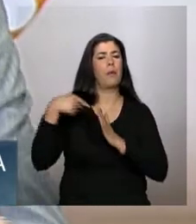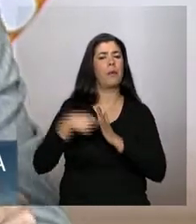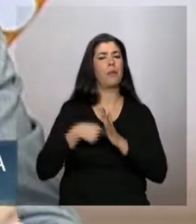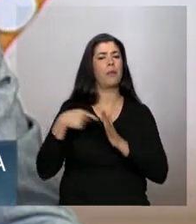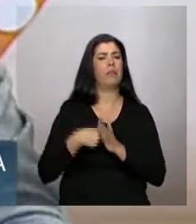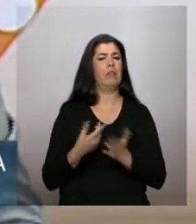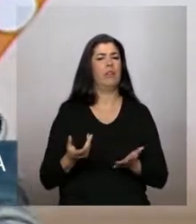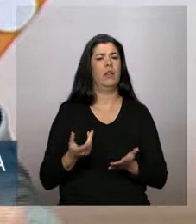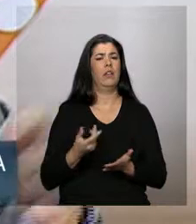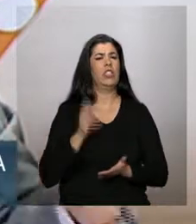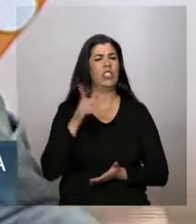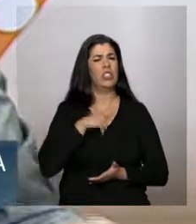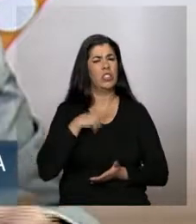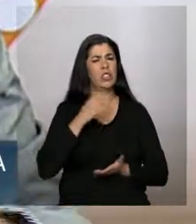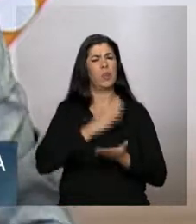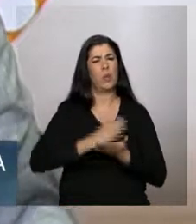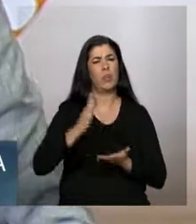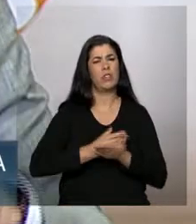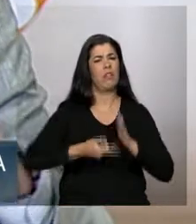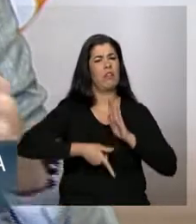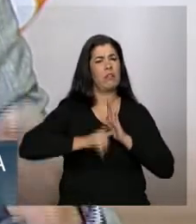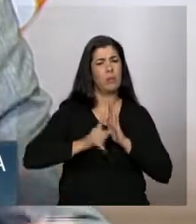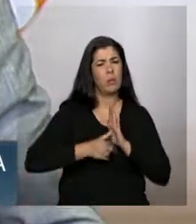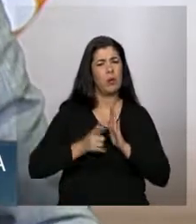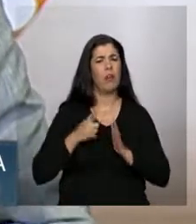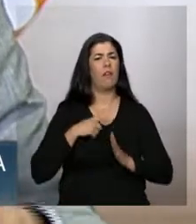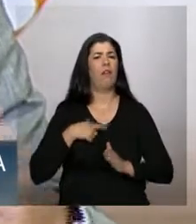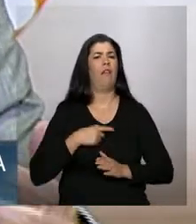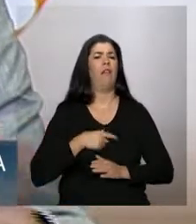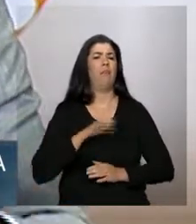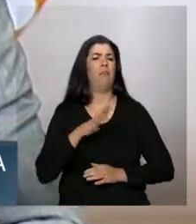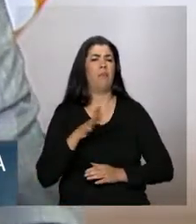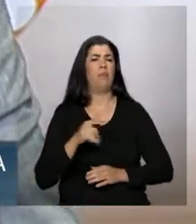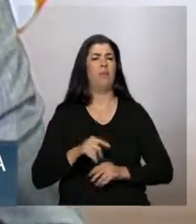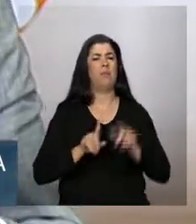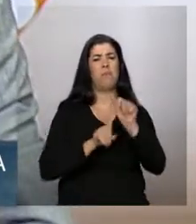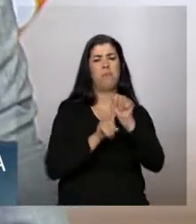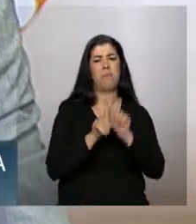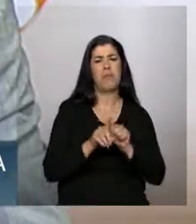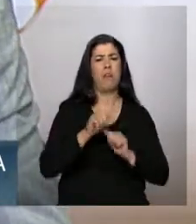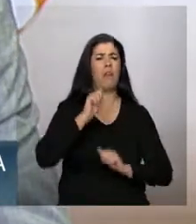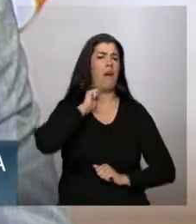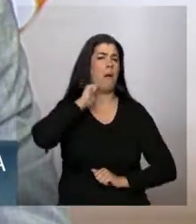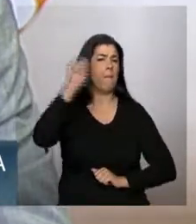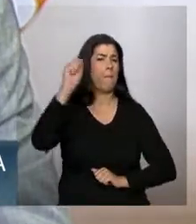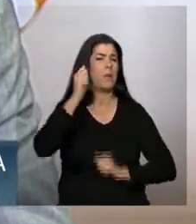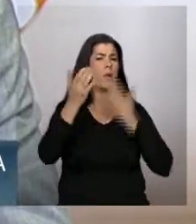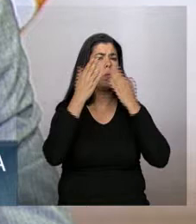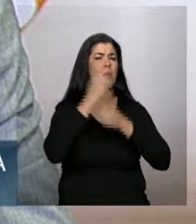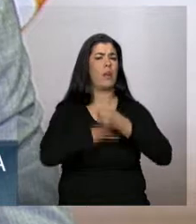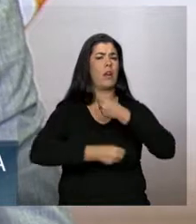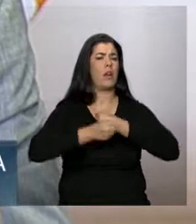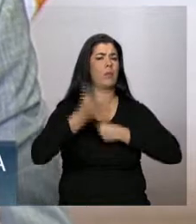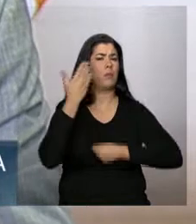não tinha que ter começado a campanha de vacinação no meados de abril, como se faz em todos os anos? Na verdade,